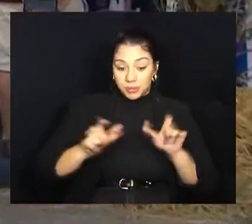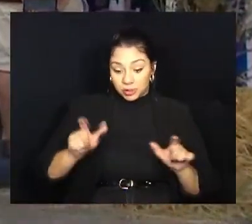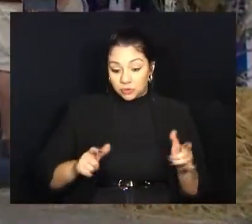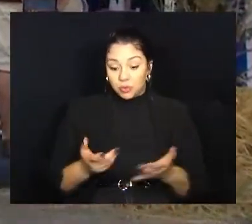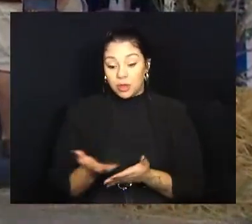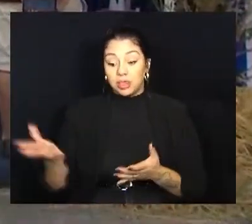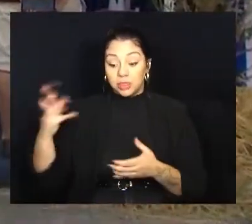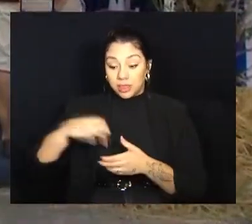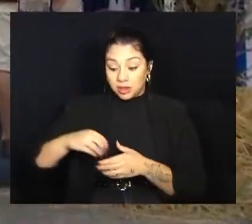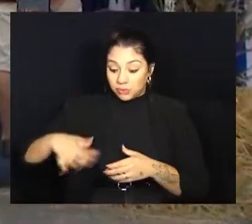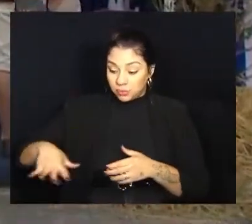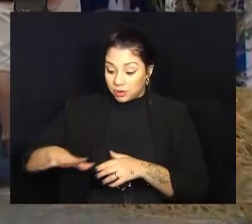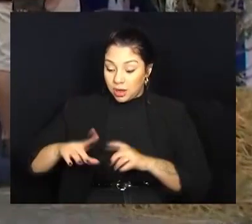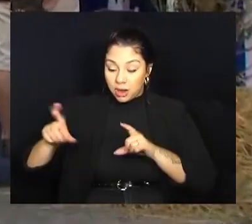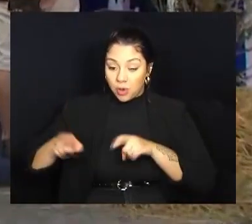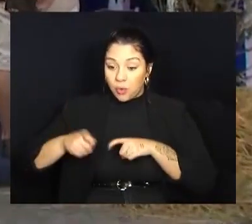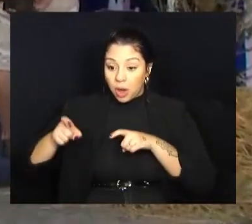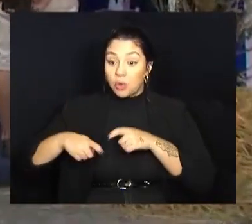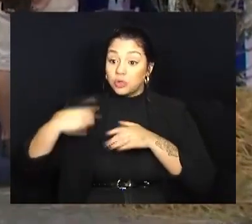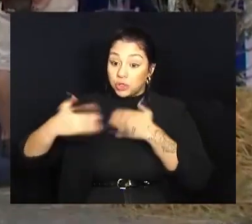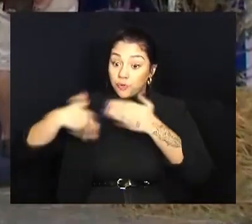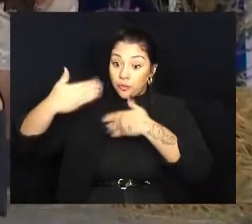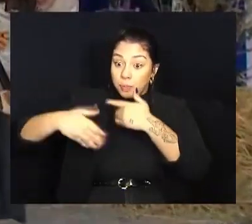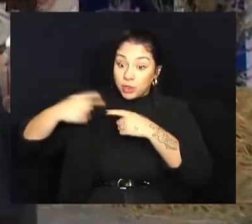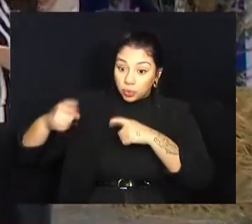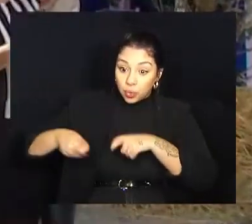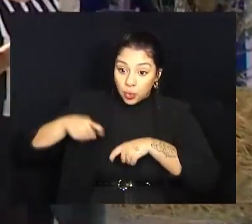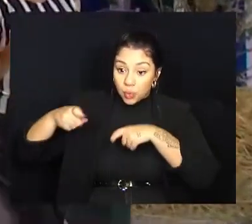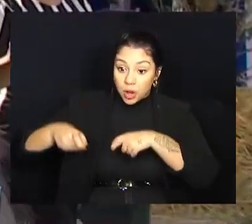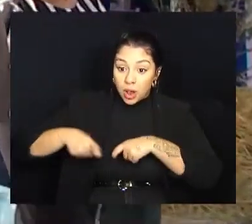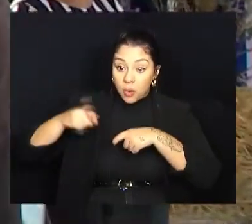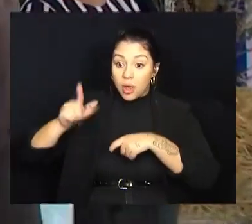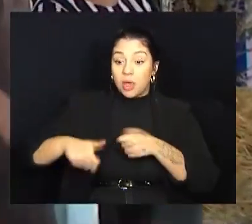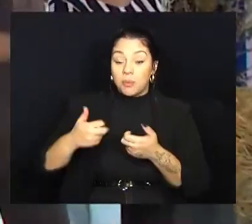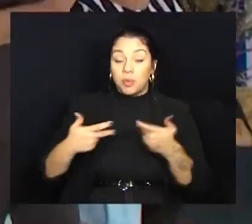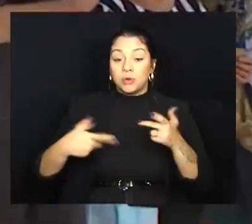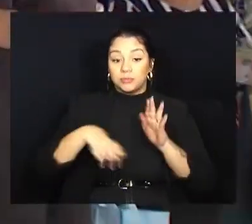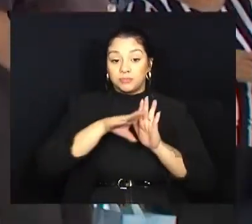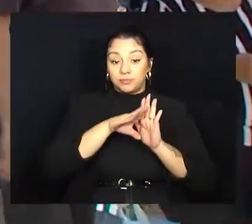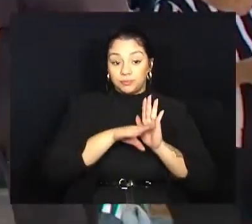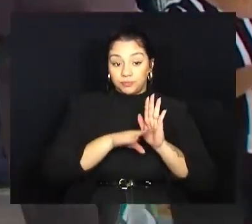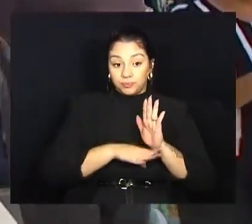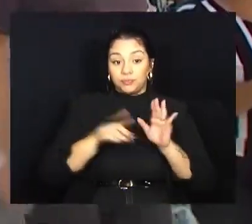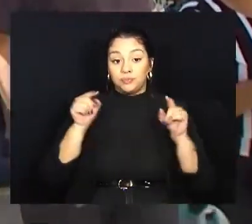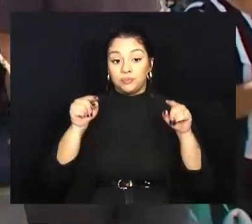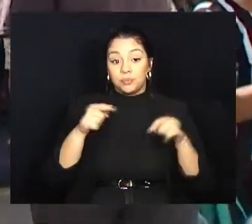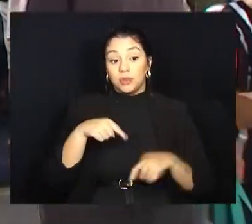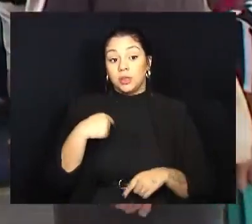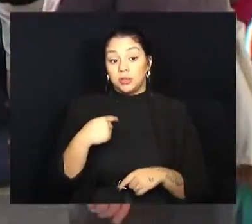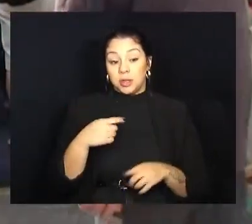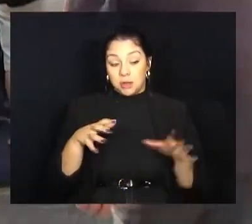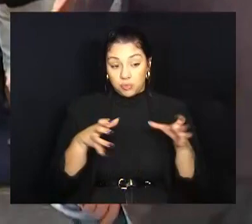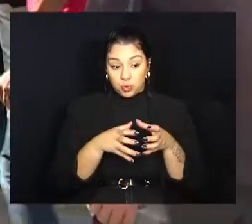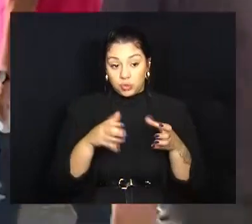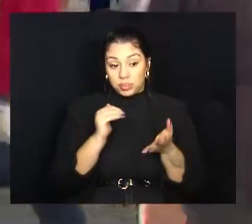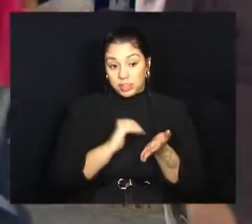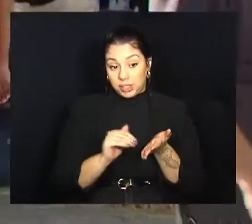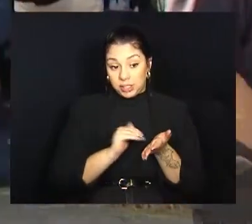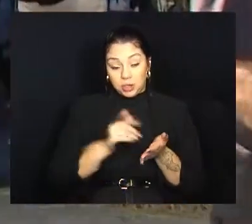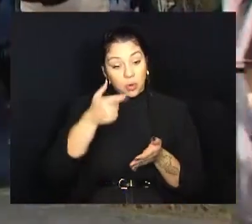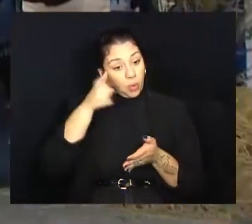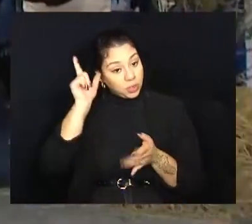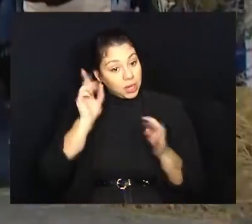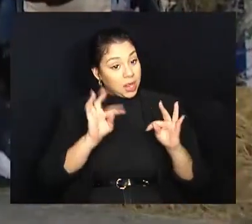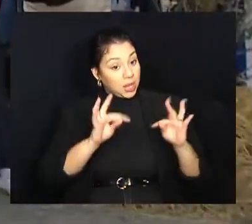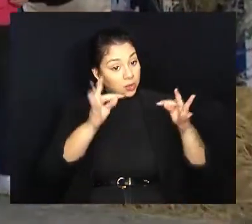dentro do rural, o desenvolvimento rural. Então, é uma das pautas da nossa secretaria. Ontem a gente tratou de tecnologia e inovação